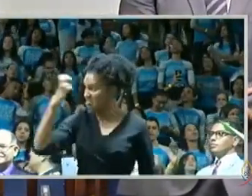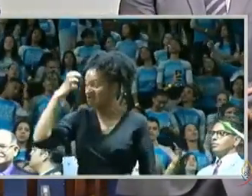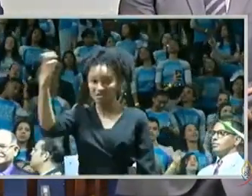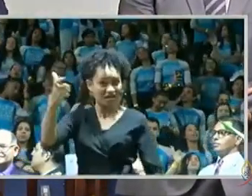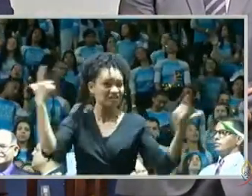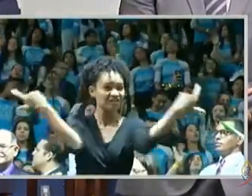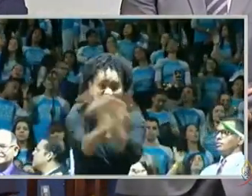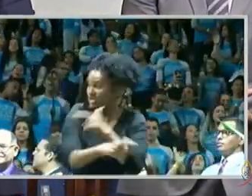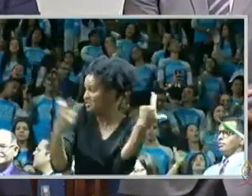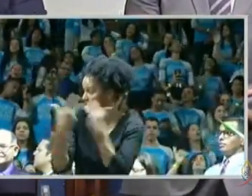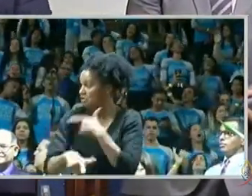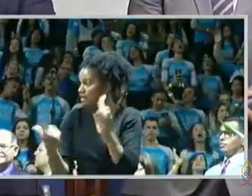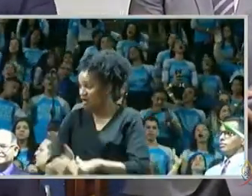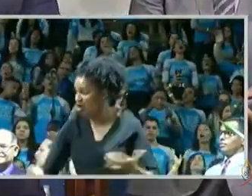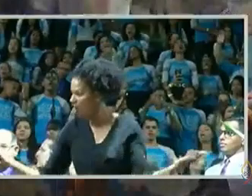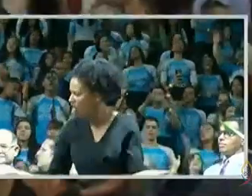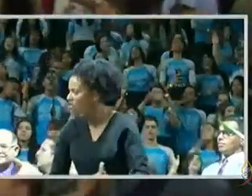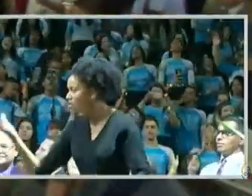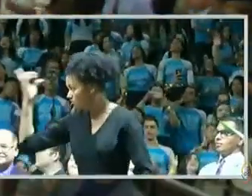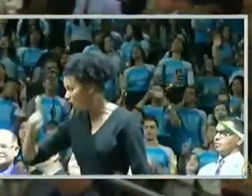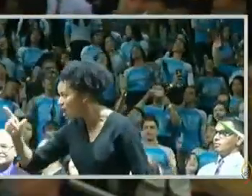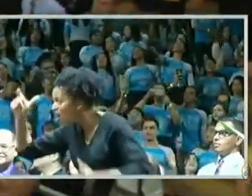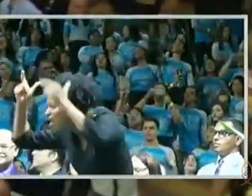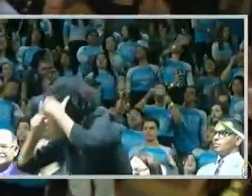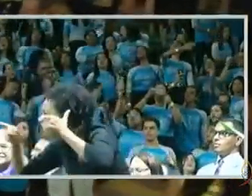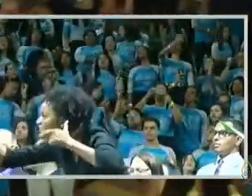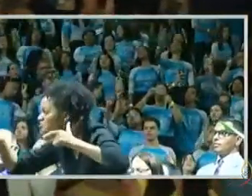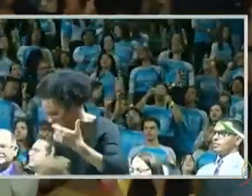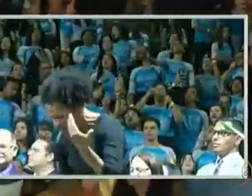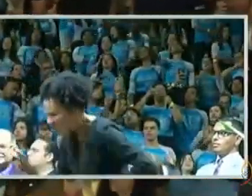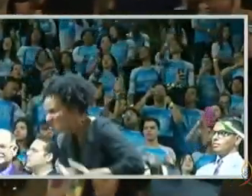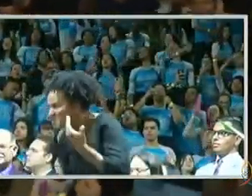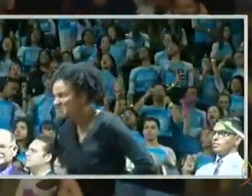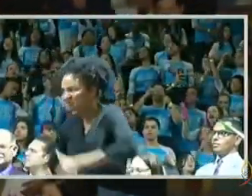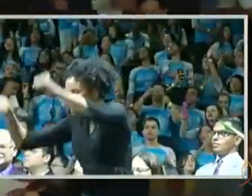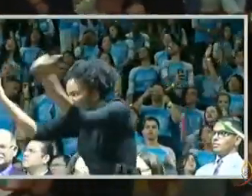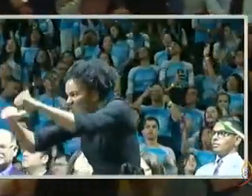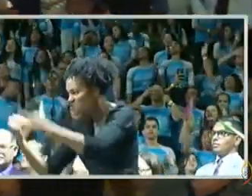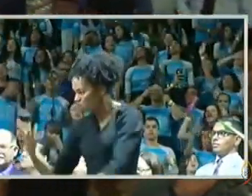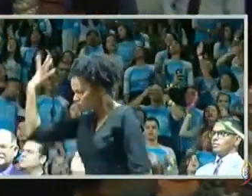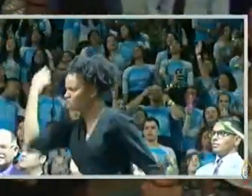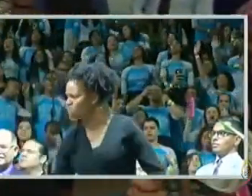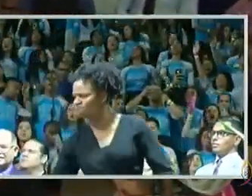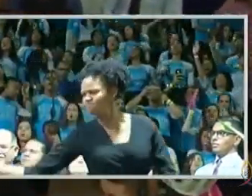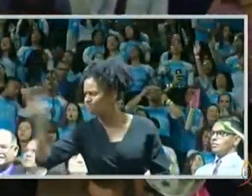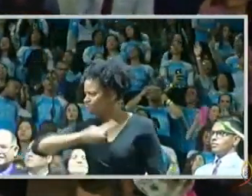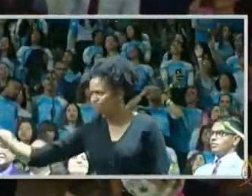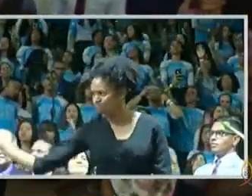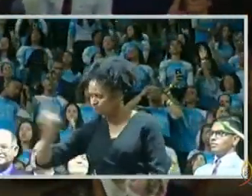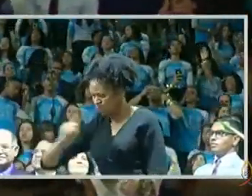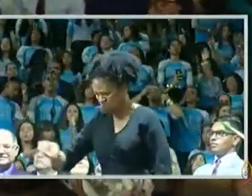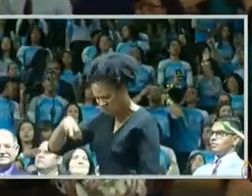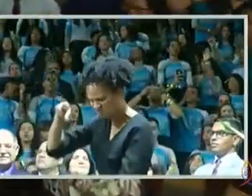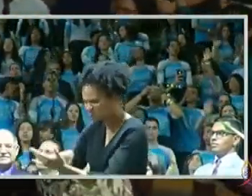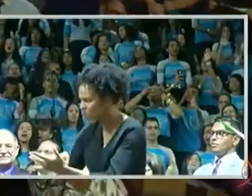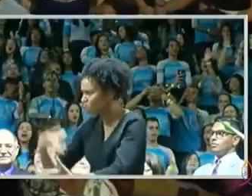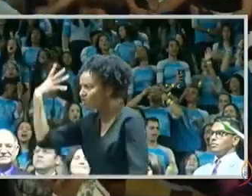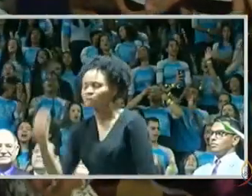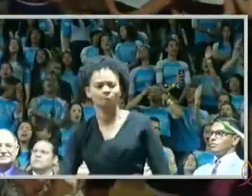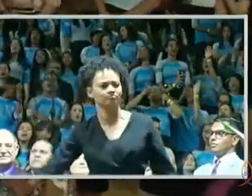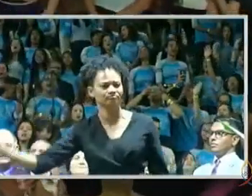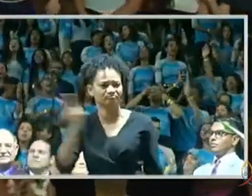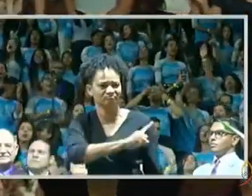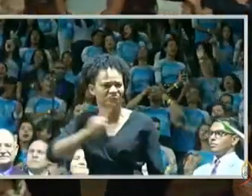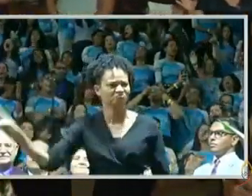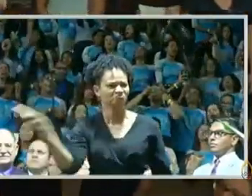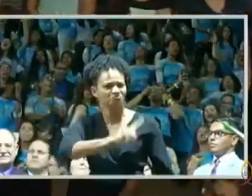não ficar sabendo, ó rei, não serviremos aos teus deuses, nem vamos nos